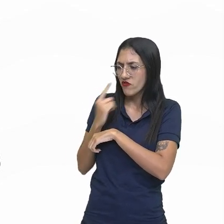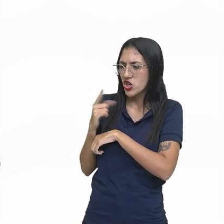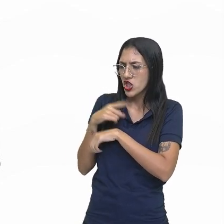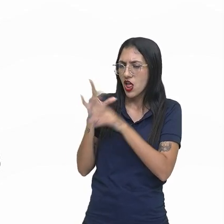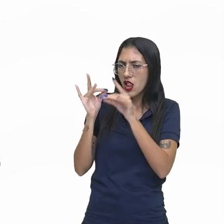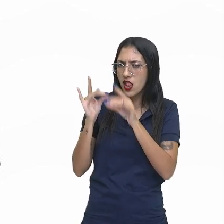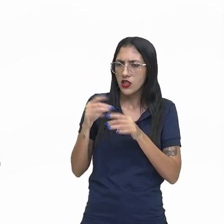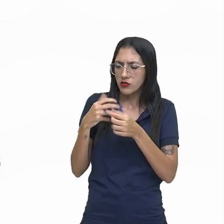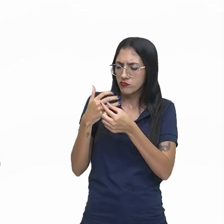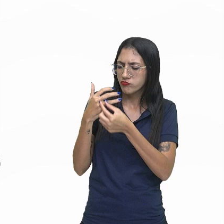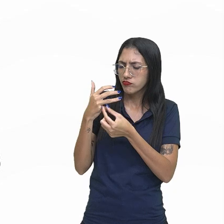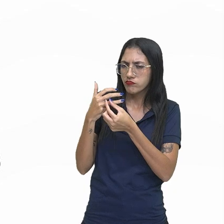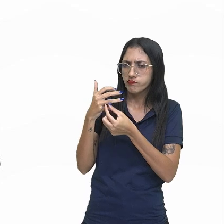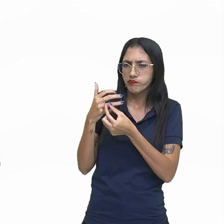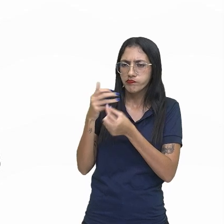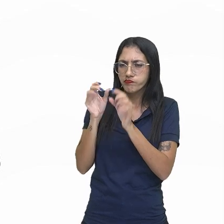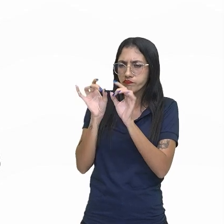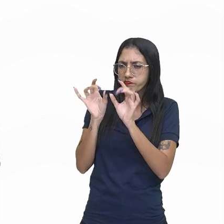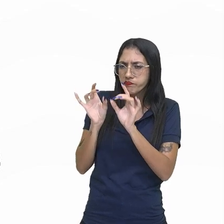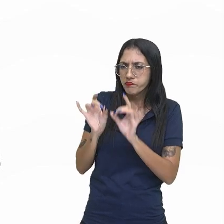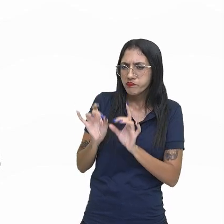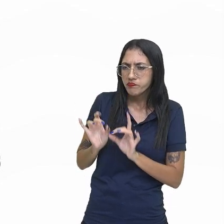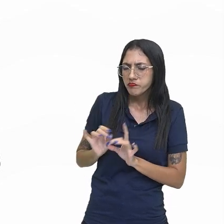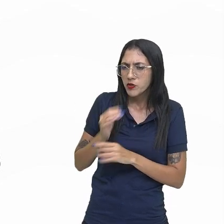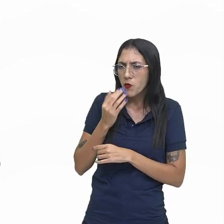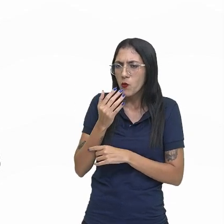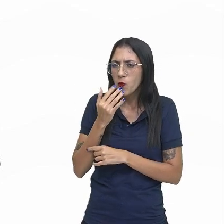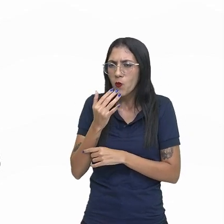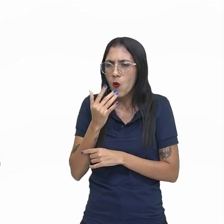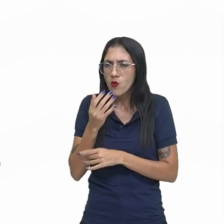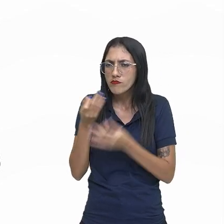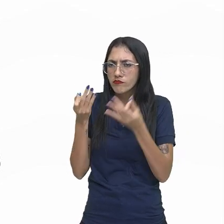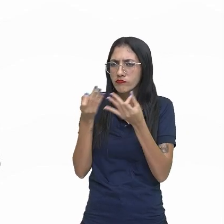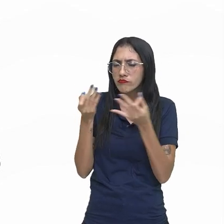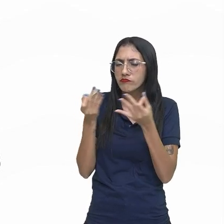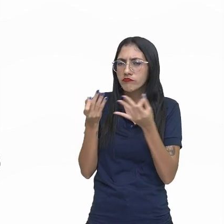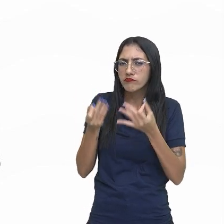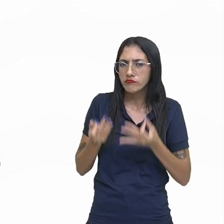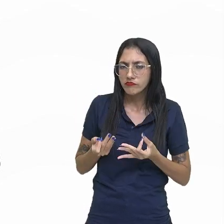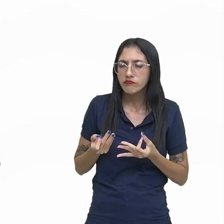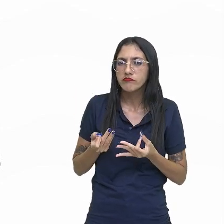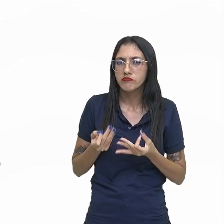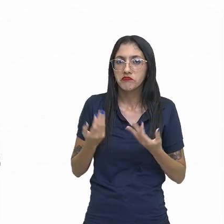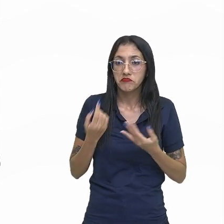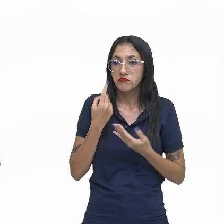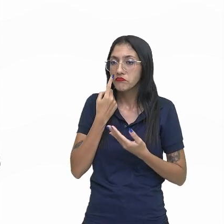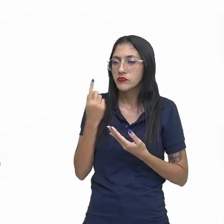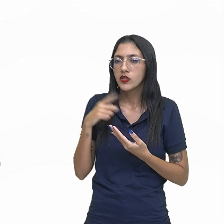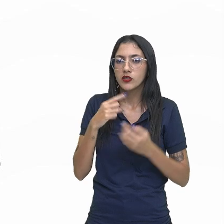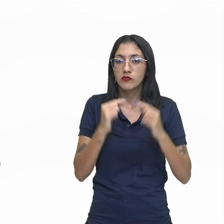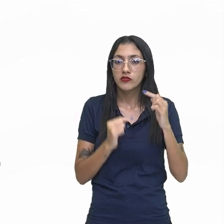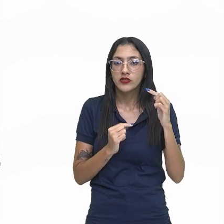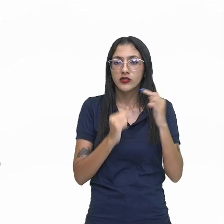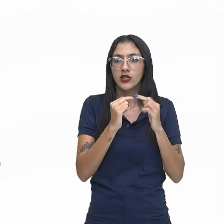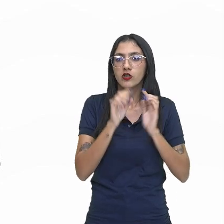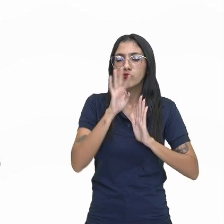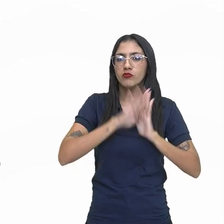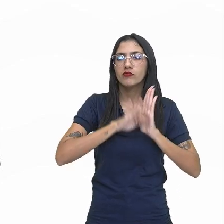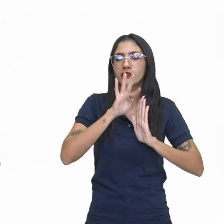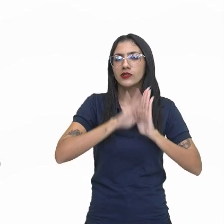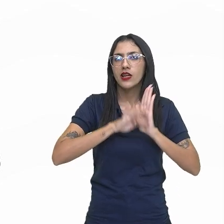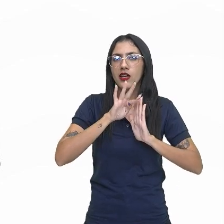rubis, miudinhos, davam cintilações escalartes. Nós temos aí um trecho do livro O